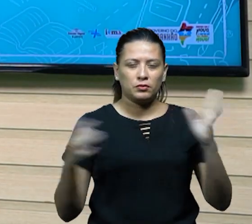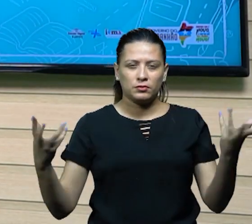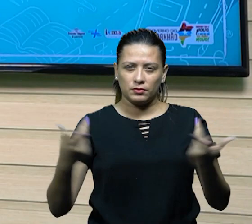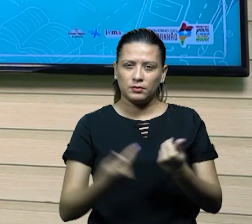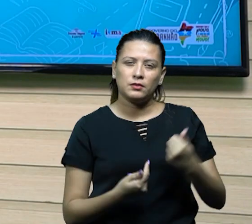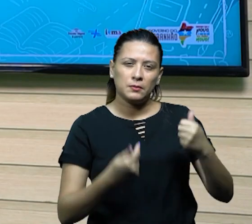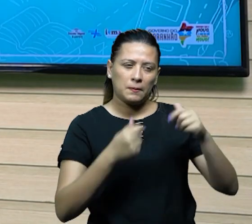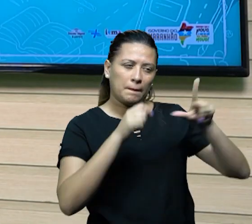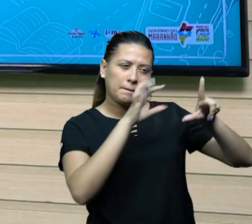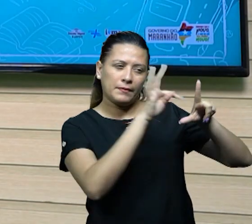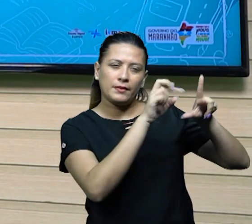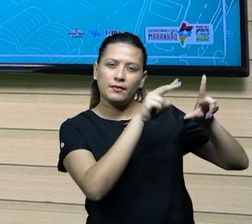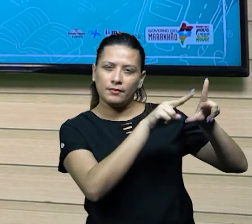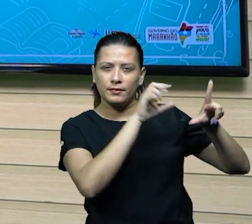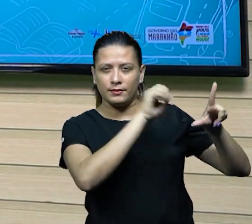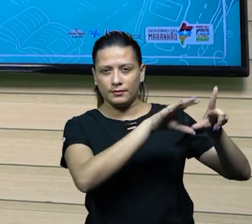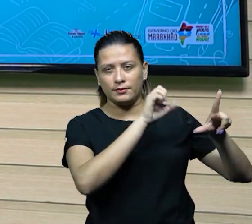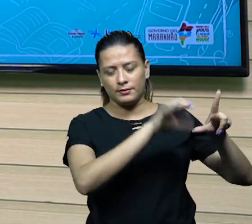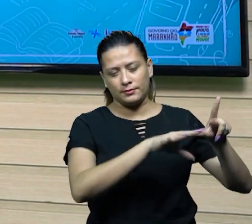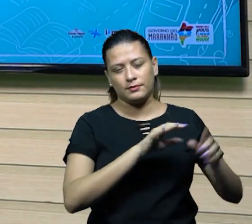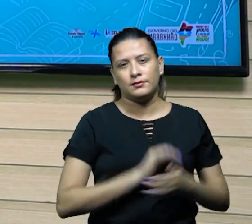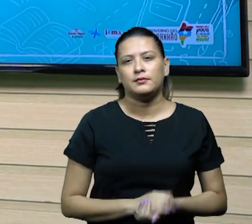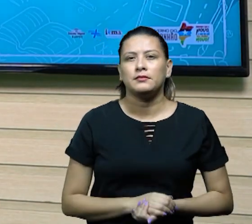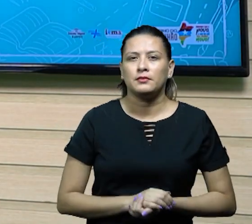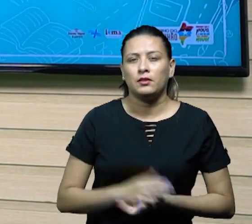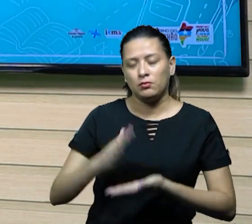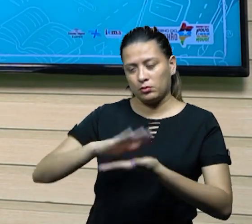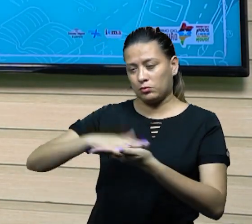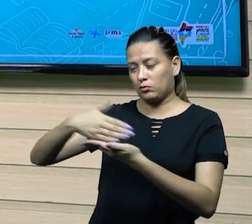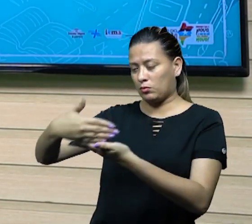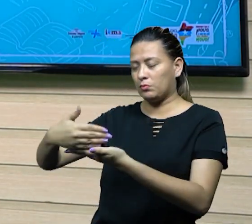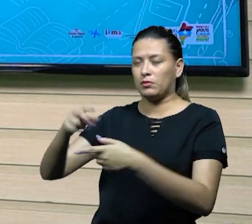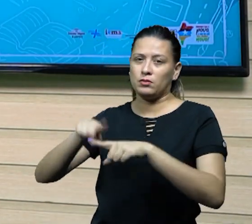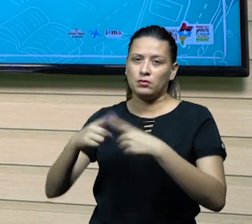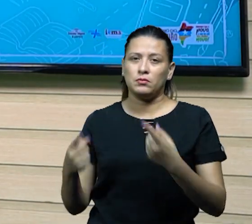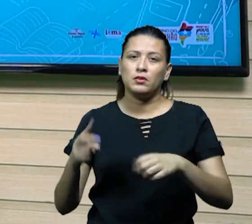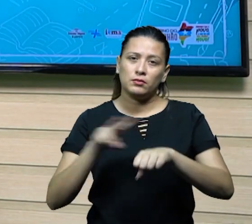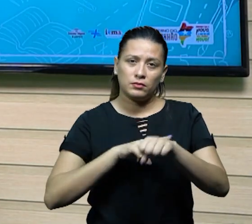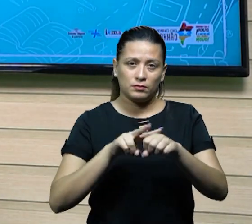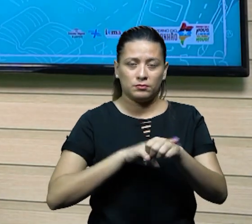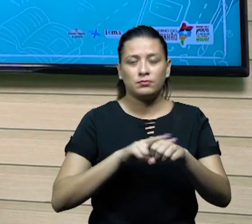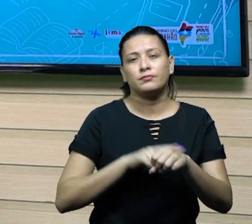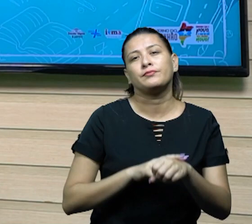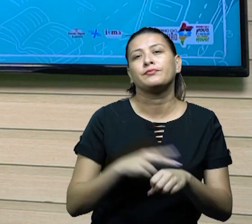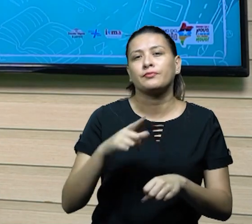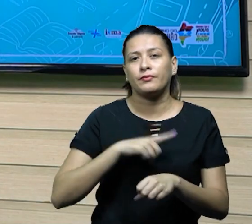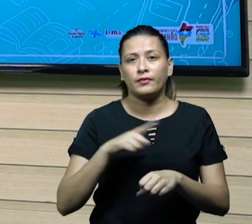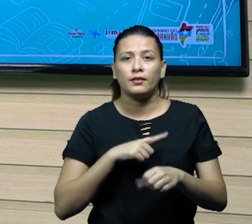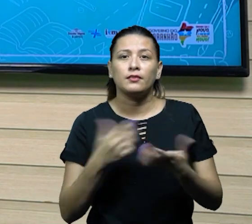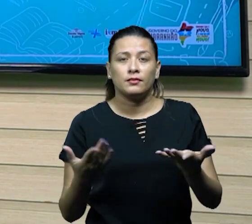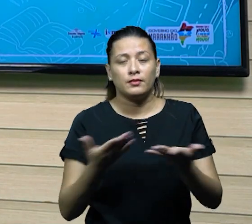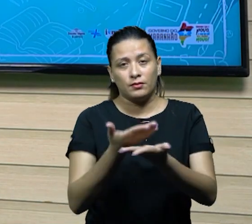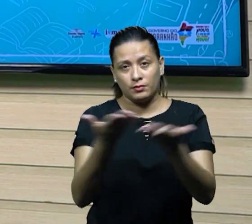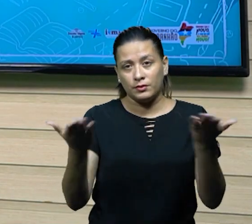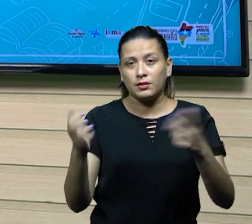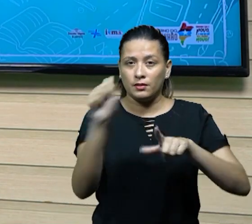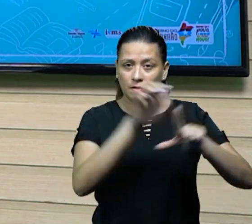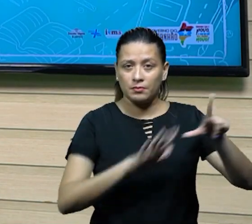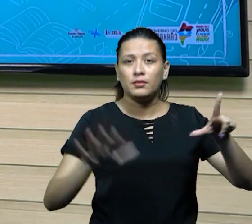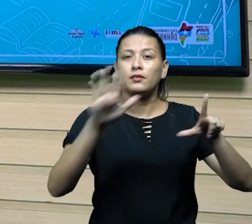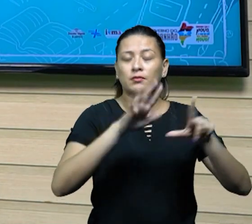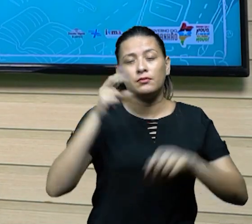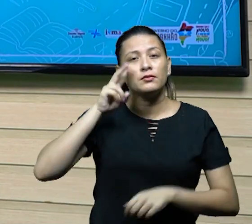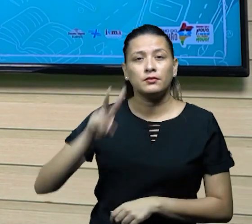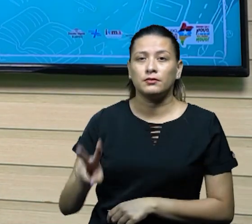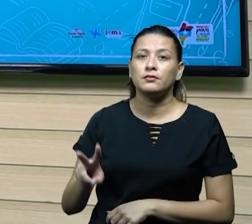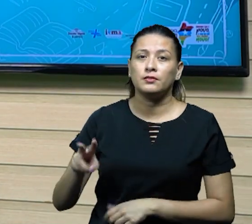projeto maravilhoso que é a TV Educação. Isso aqui também é a distância, não é a questão porque não estou no meu computador que não